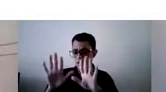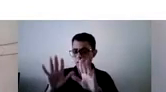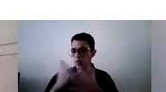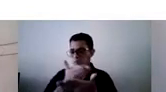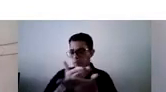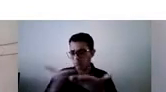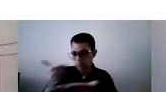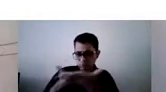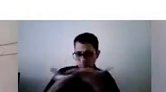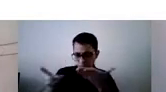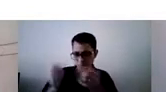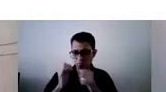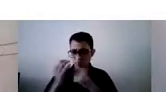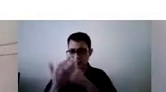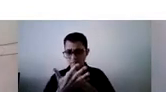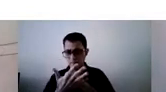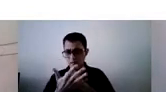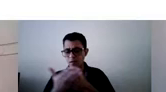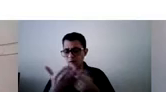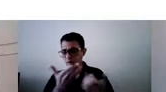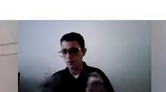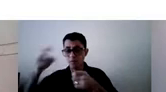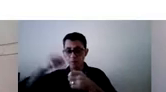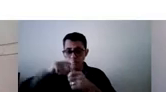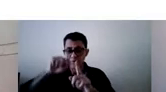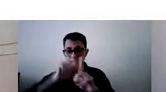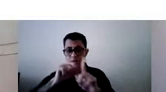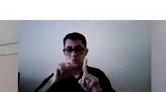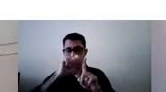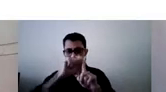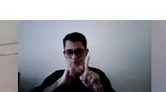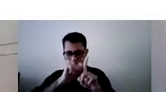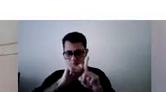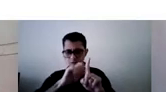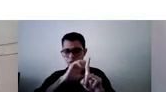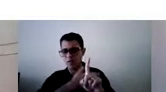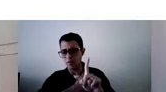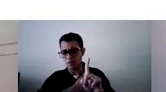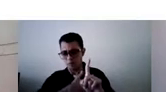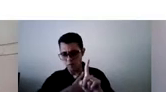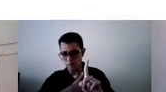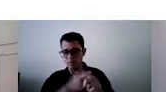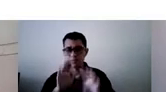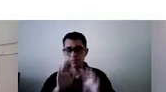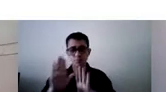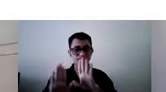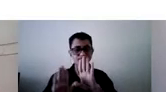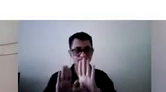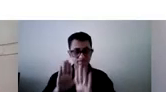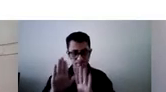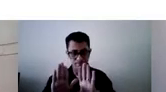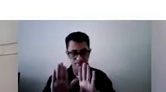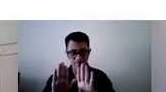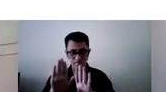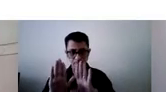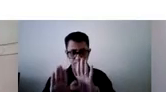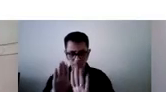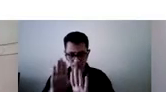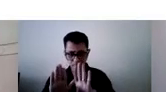estamos em meio à pandemia. Então, nós vamos voltar em agosto, precisamos ter muita cautela com os nossos